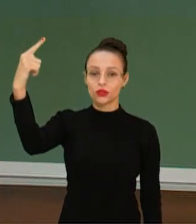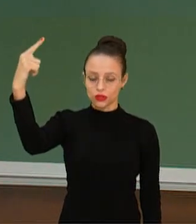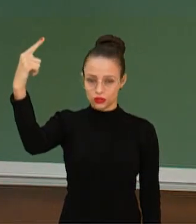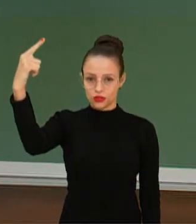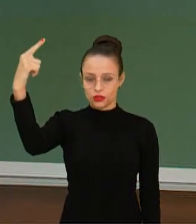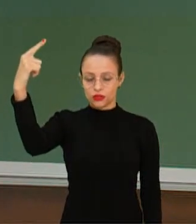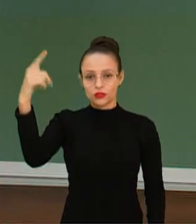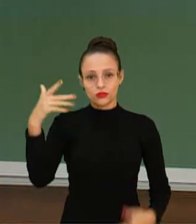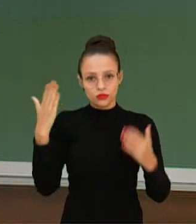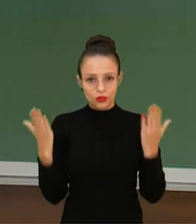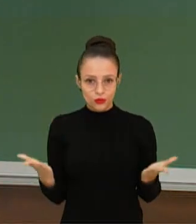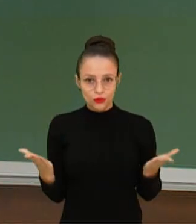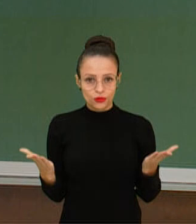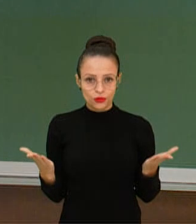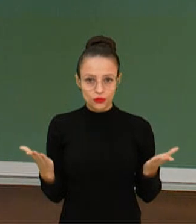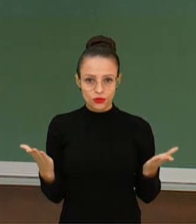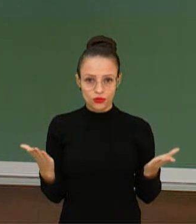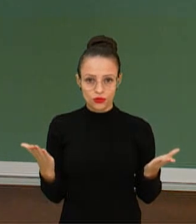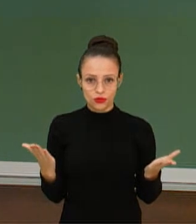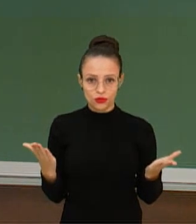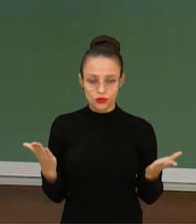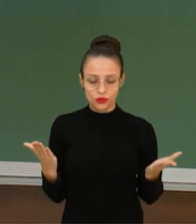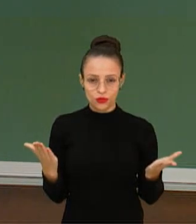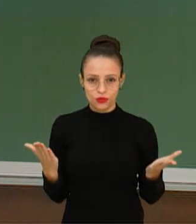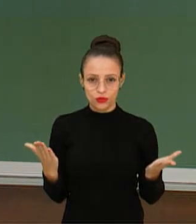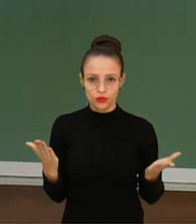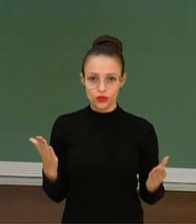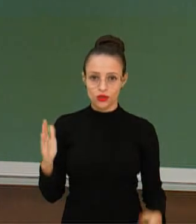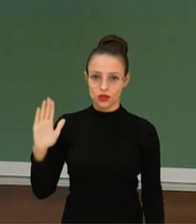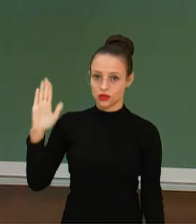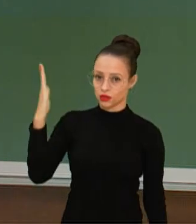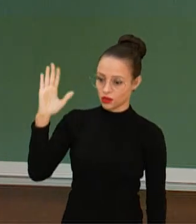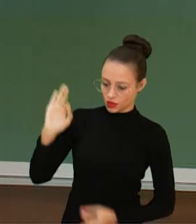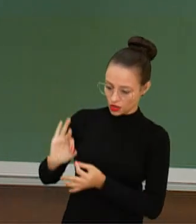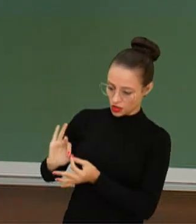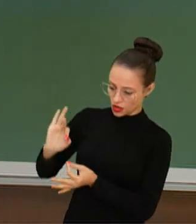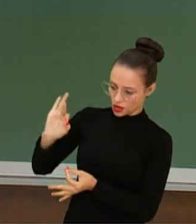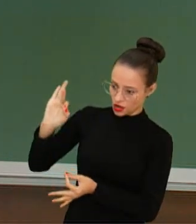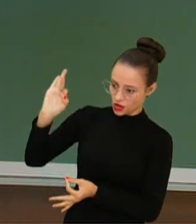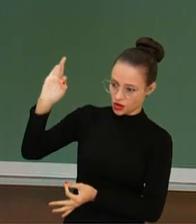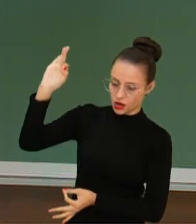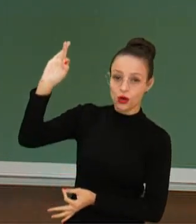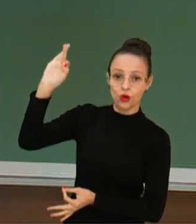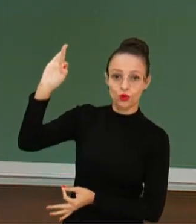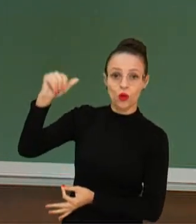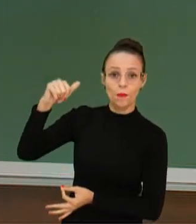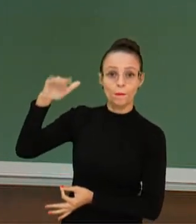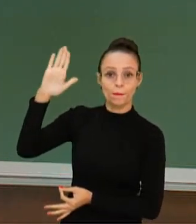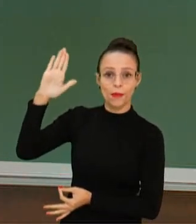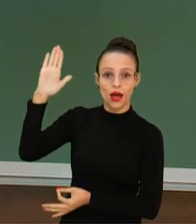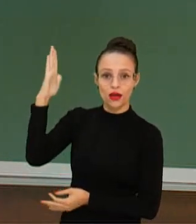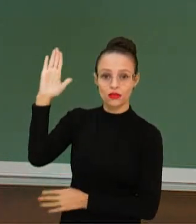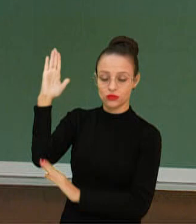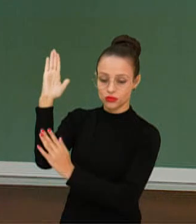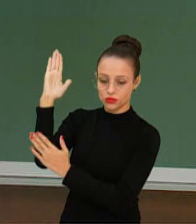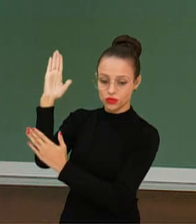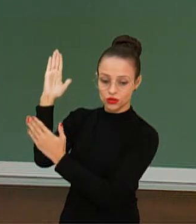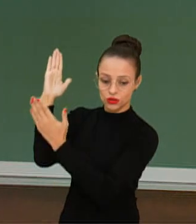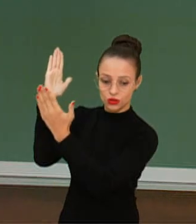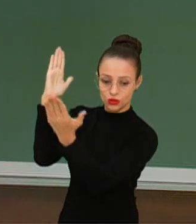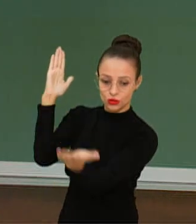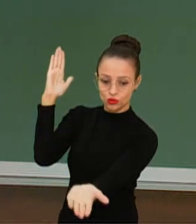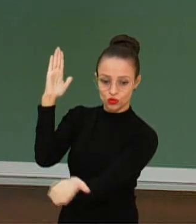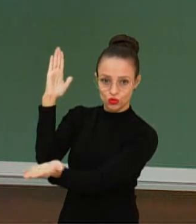sol, então, quanto mais alto o objeto, maior é a sombra. Ou, dependendo da posição